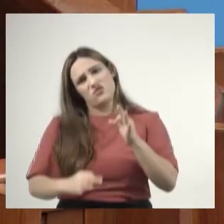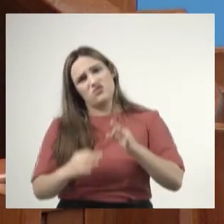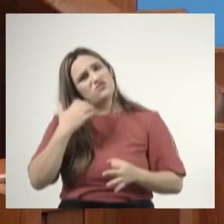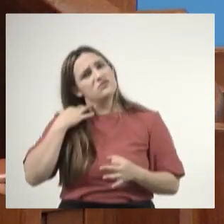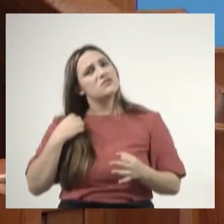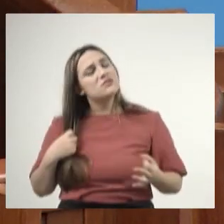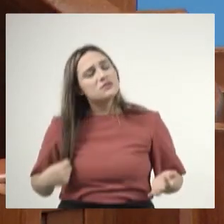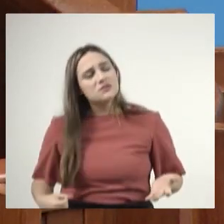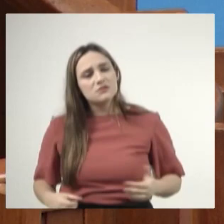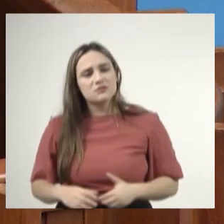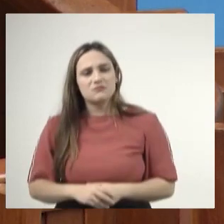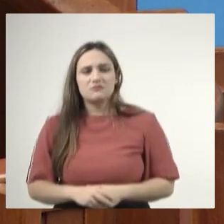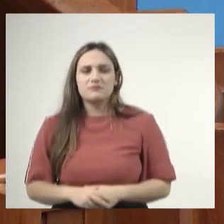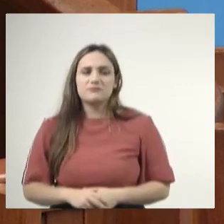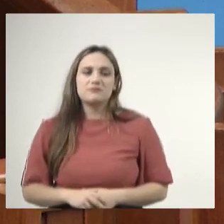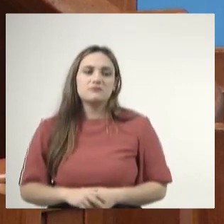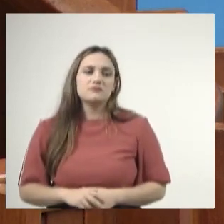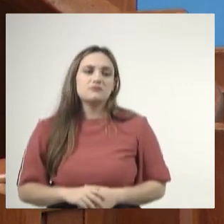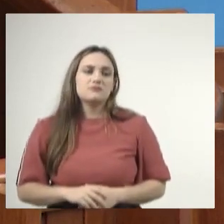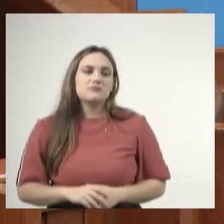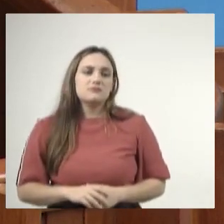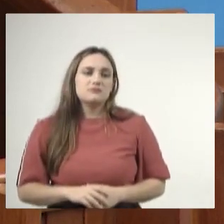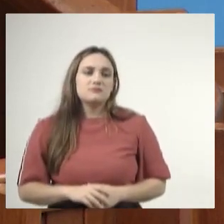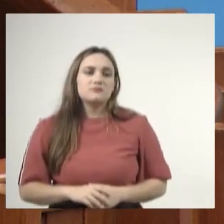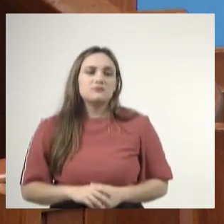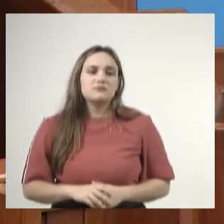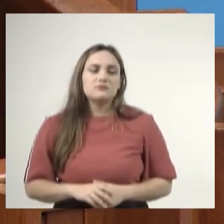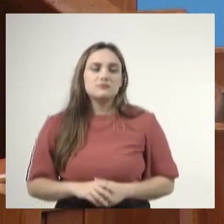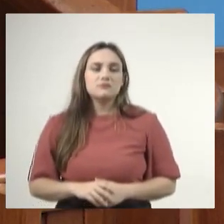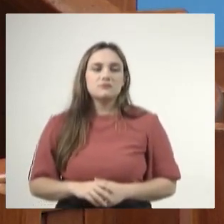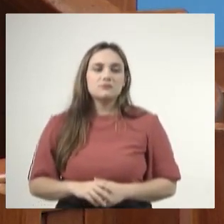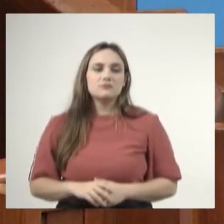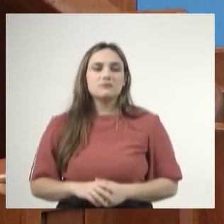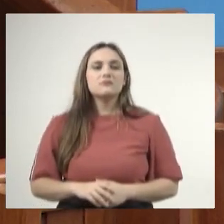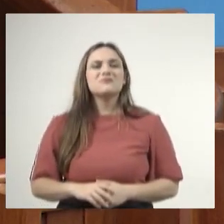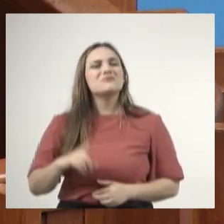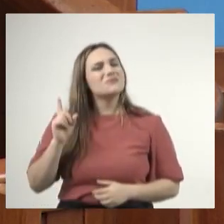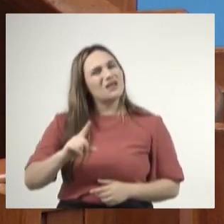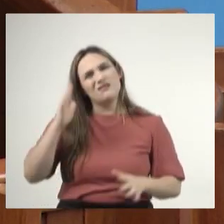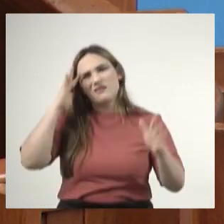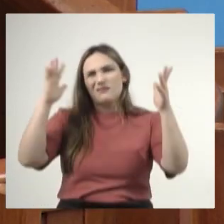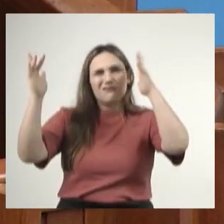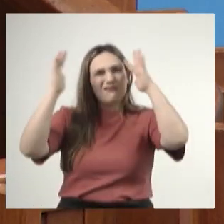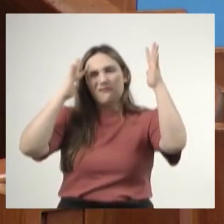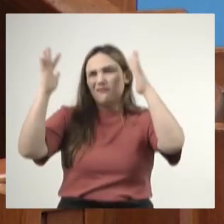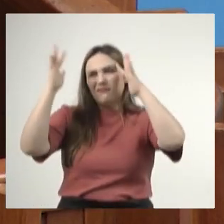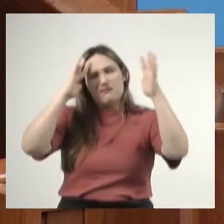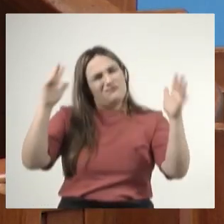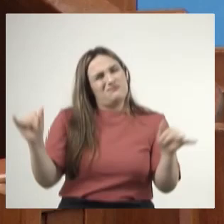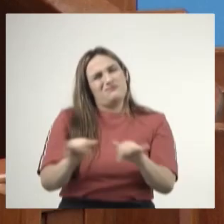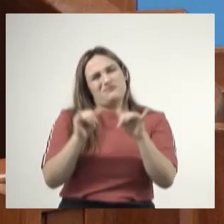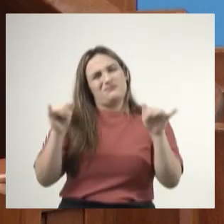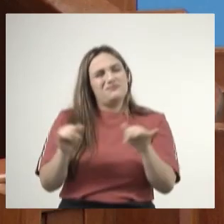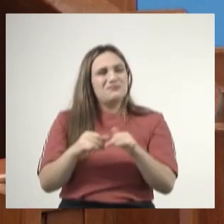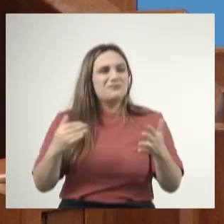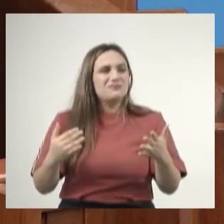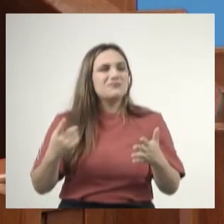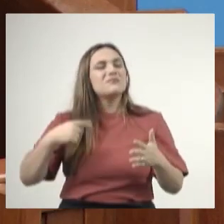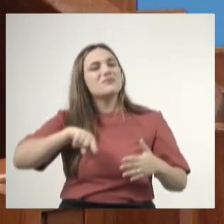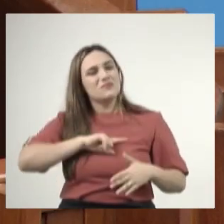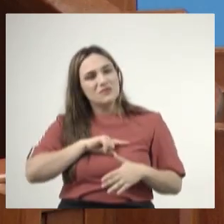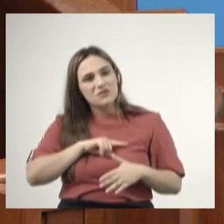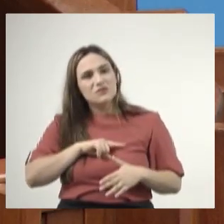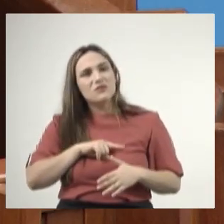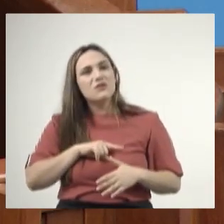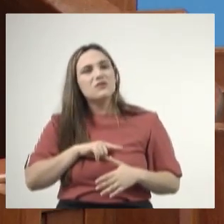justiça. Isso é, no meu ponto de vista, uma utopia, e nós vivemos aqui por baixo de